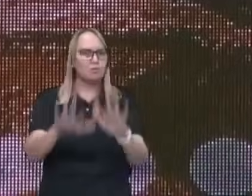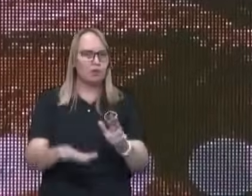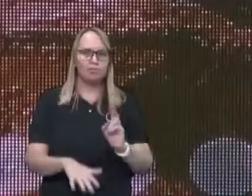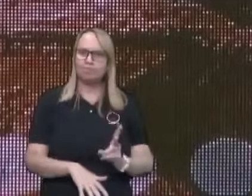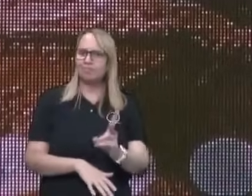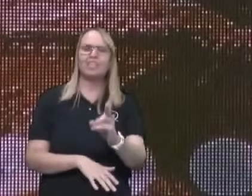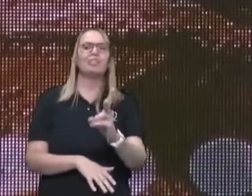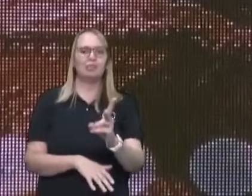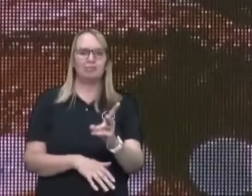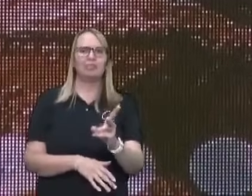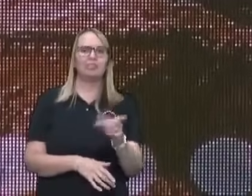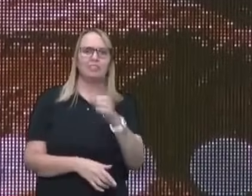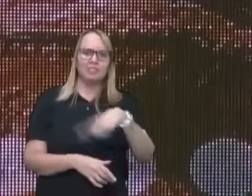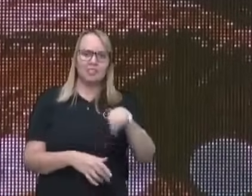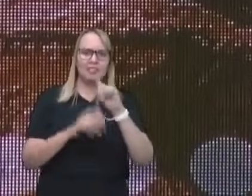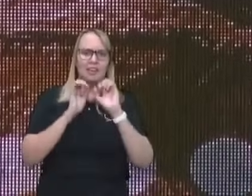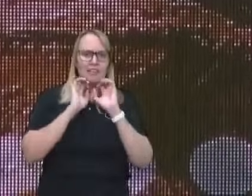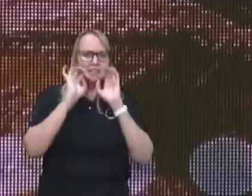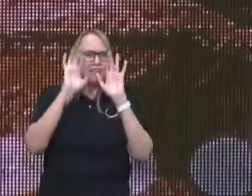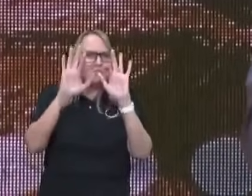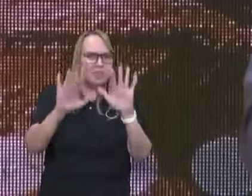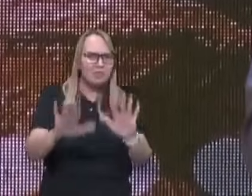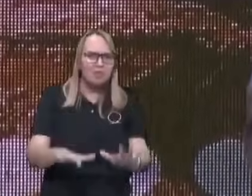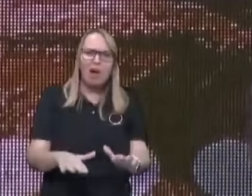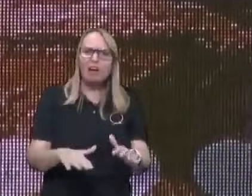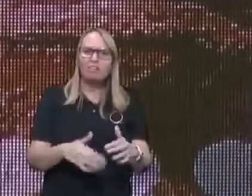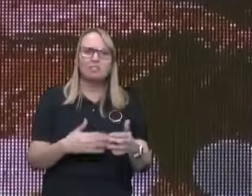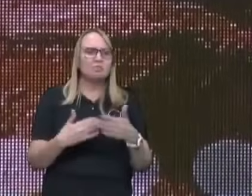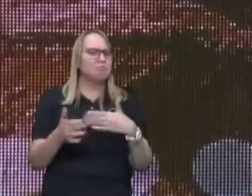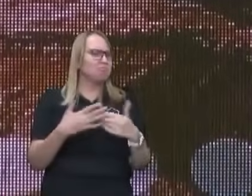Você vai ser bênção